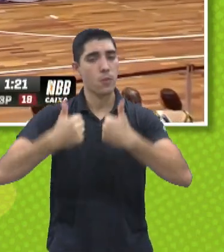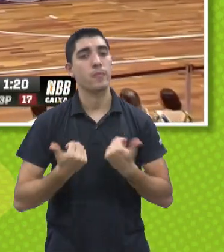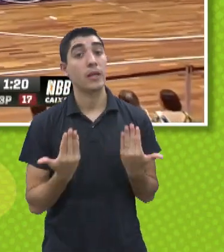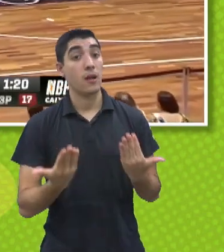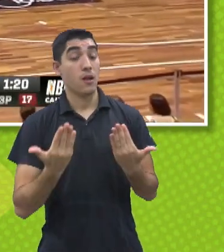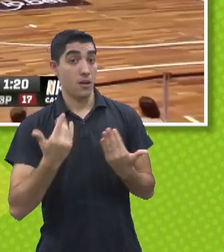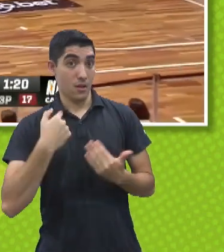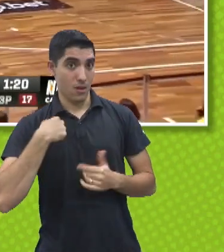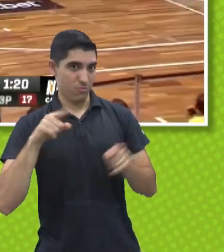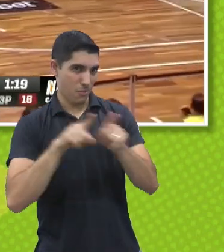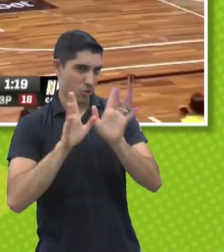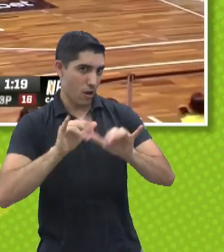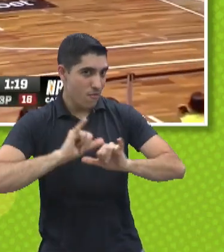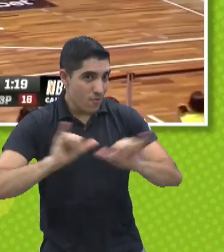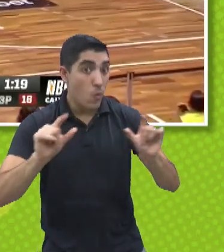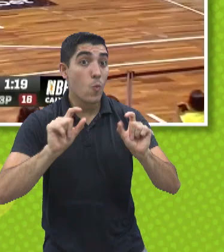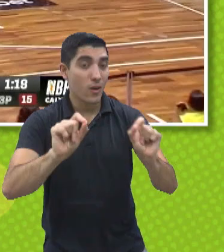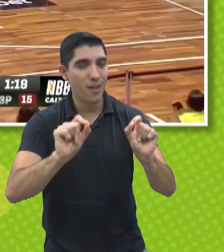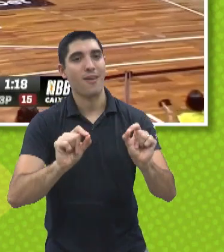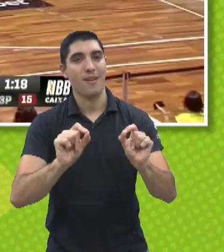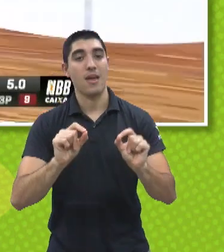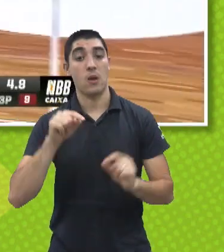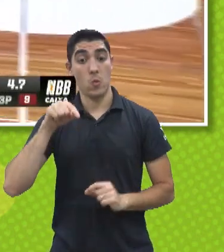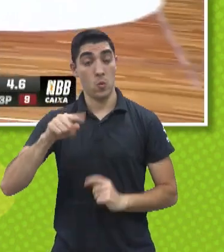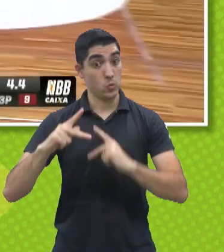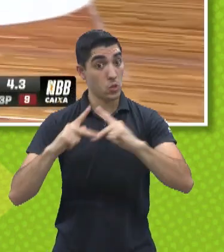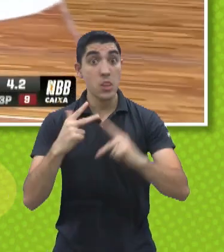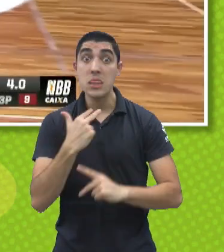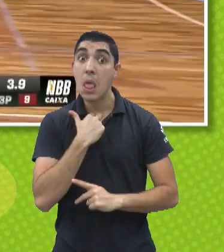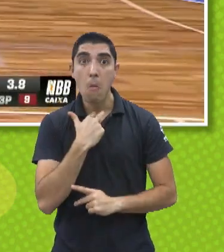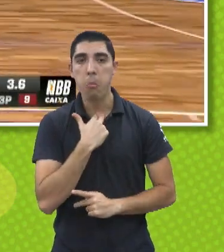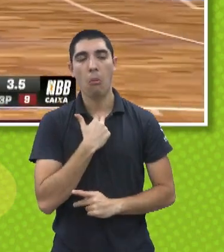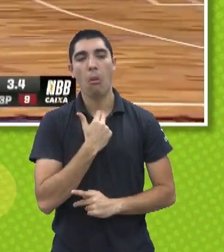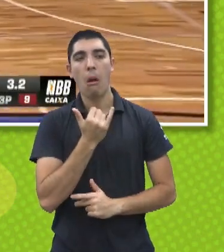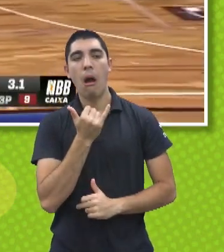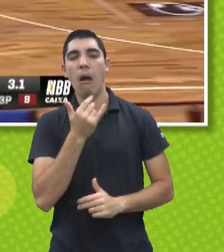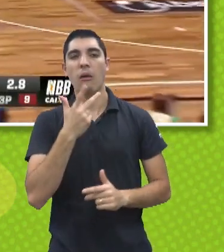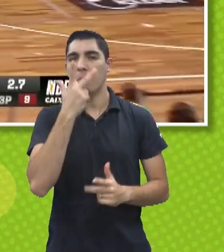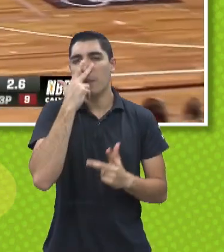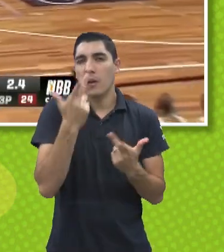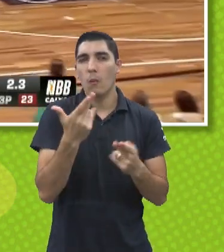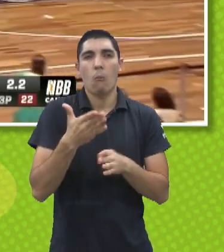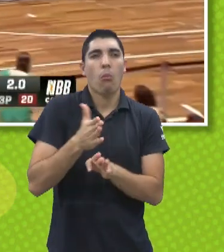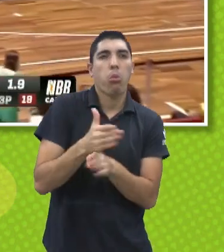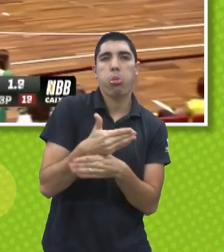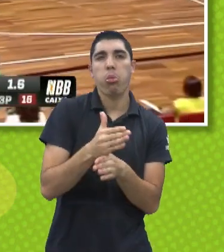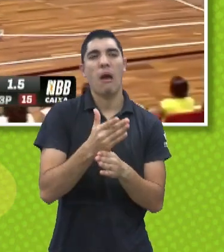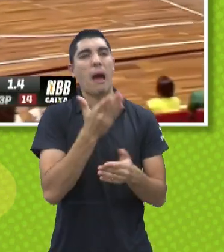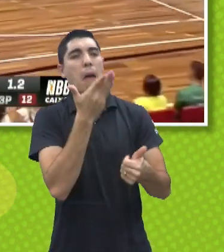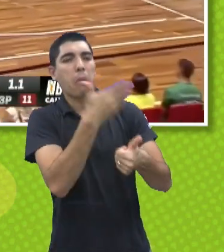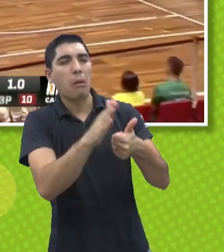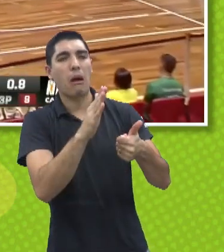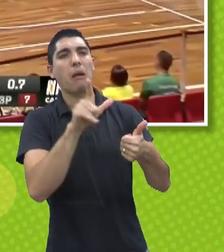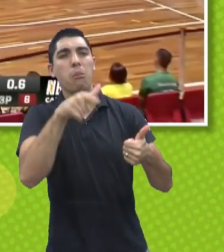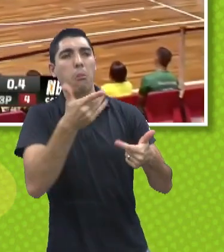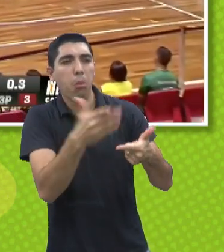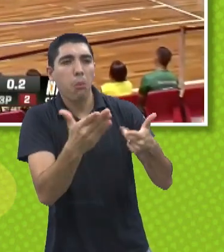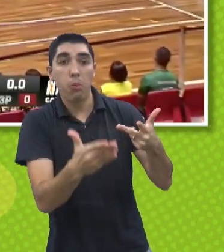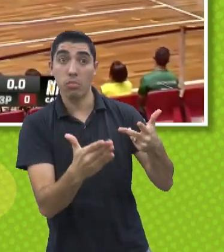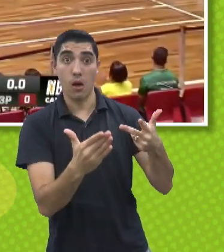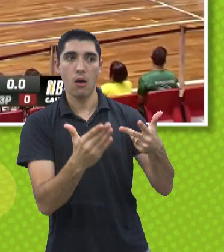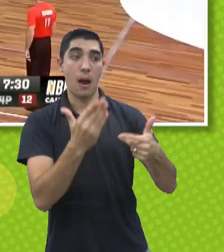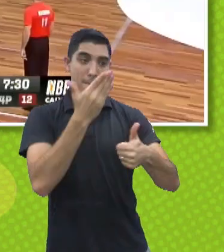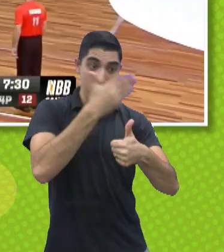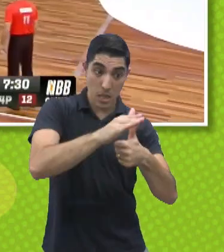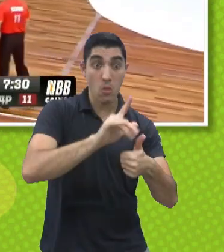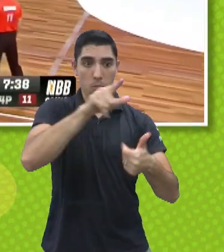tecla que o São José não poderia deixar esse bom momento diminuir, né, porque teve a sequência interrompida. E foi isso que aconteceu. O